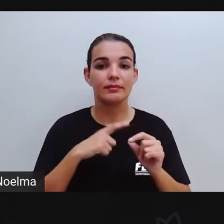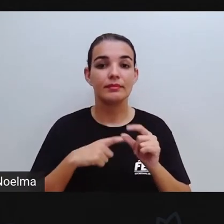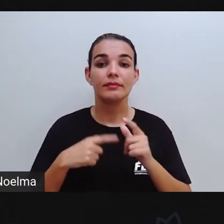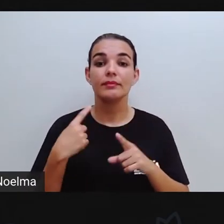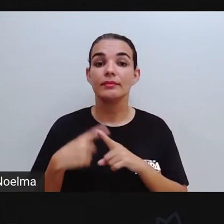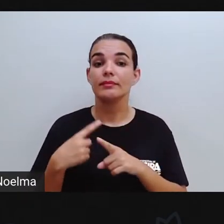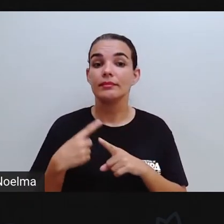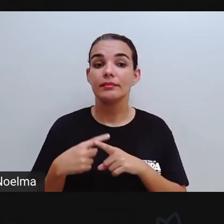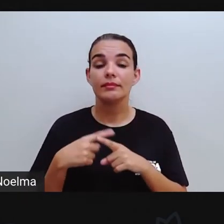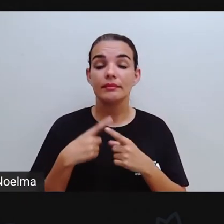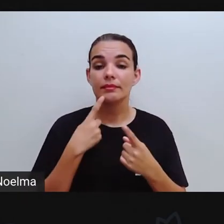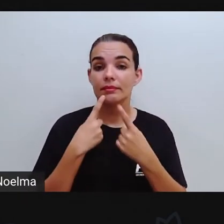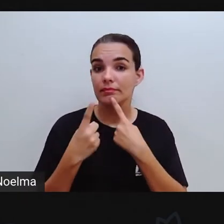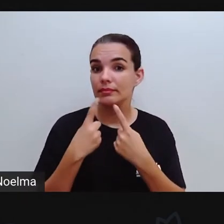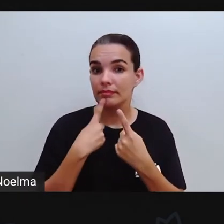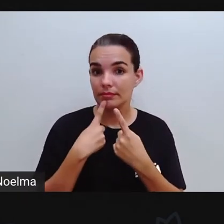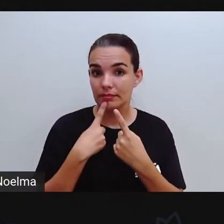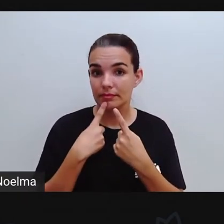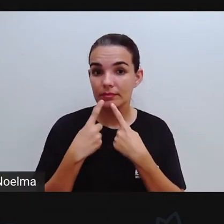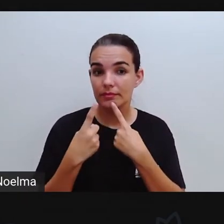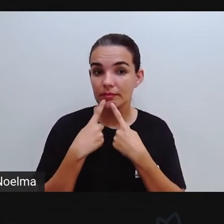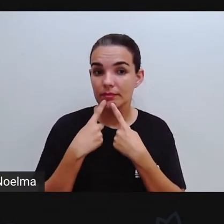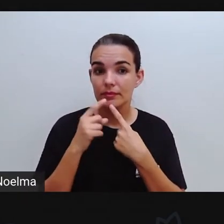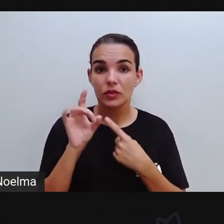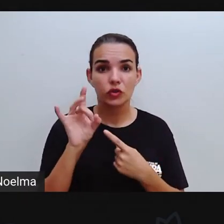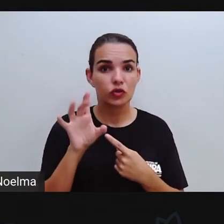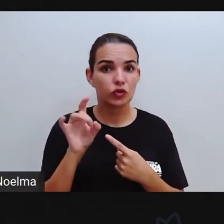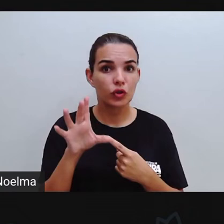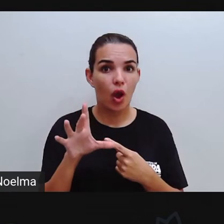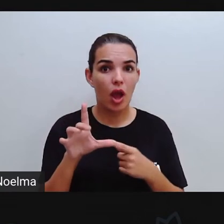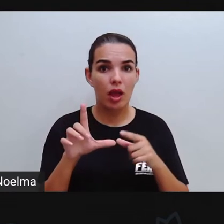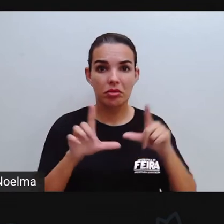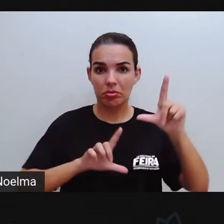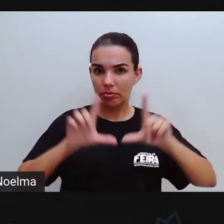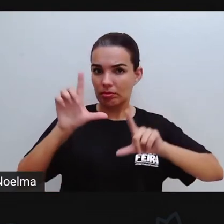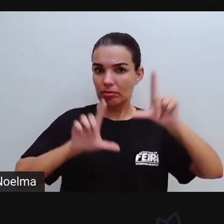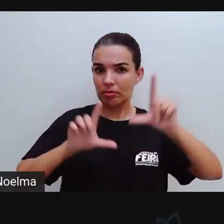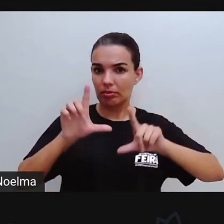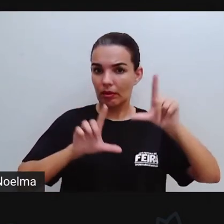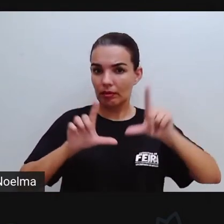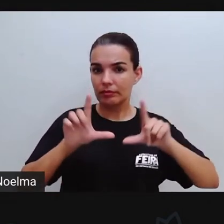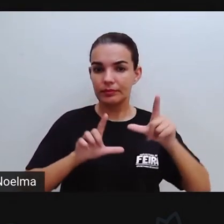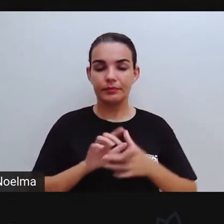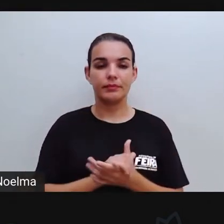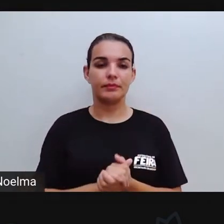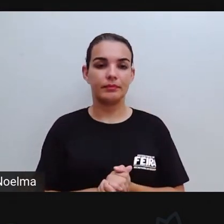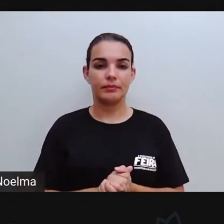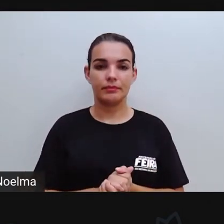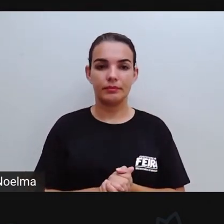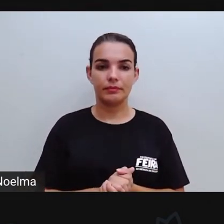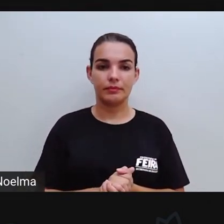porque as entrevistas não são somente segundo ano.